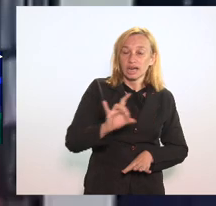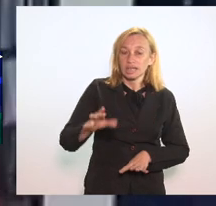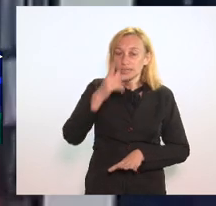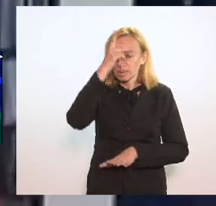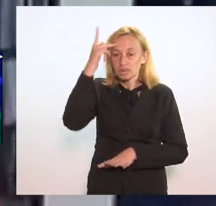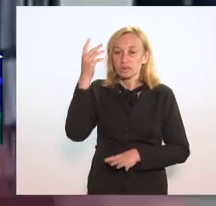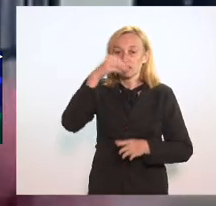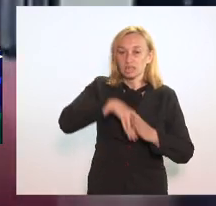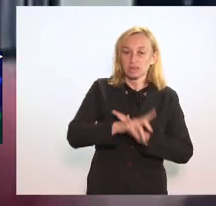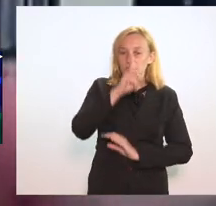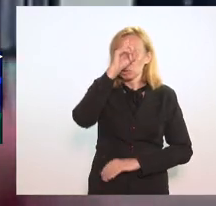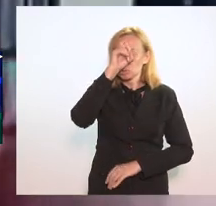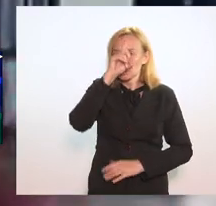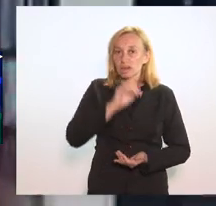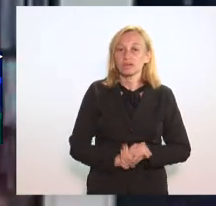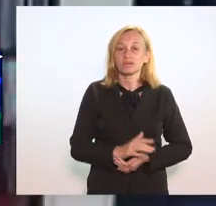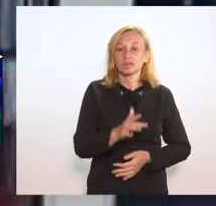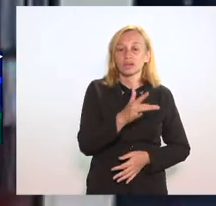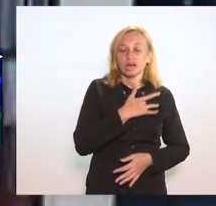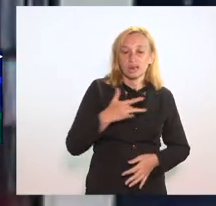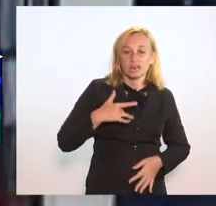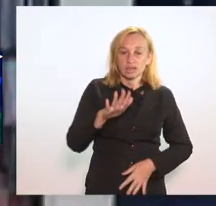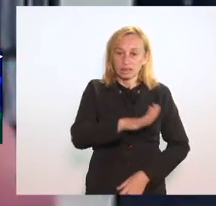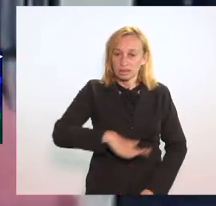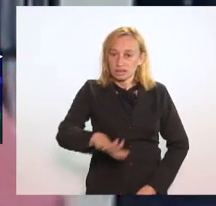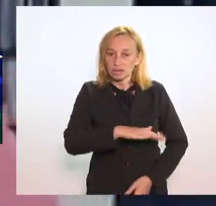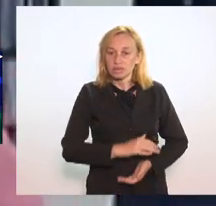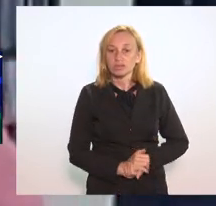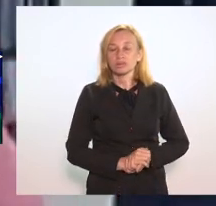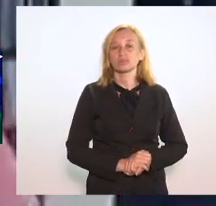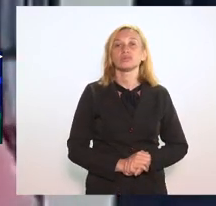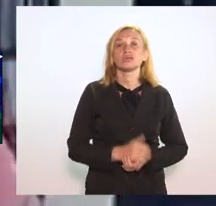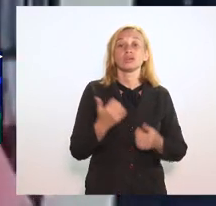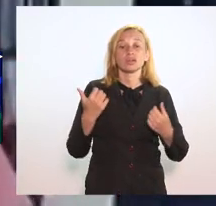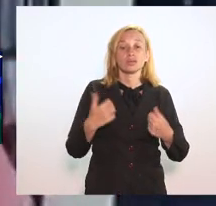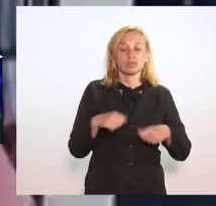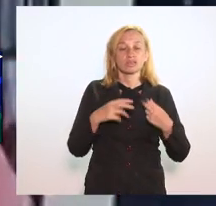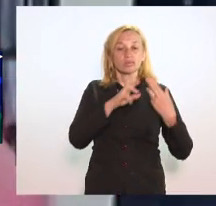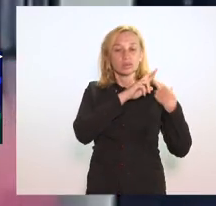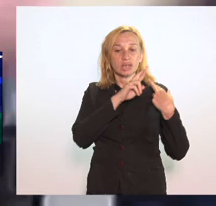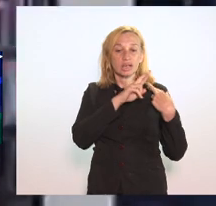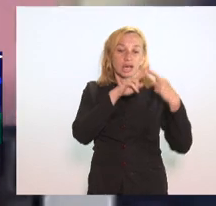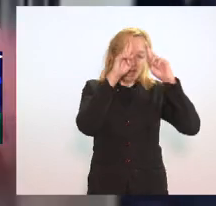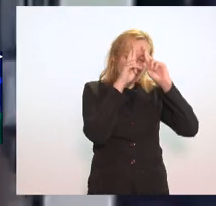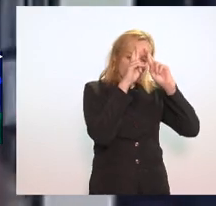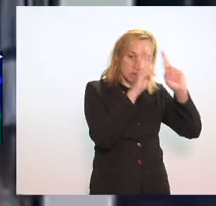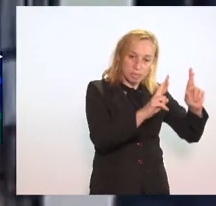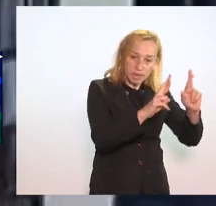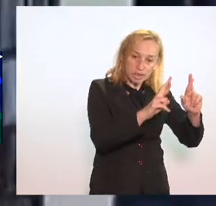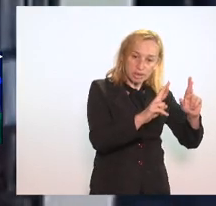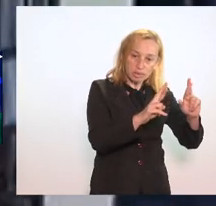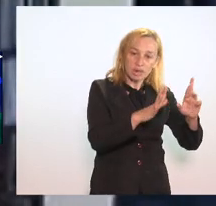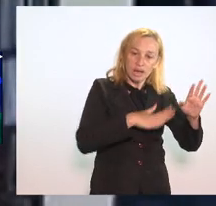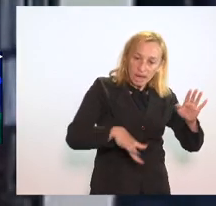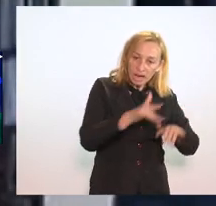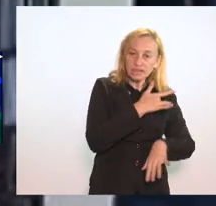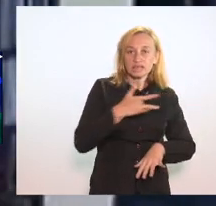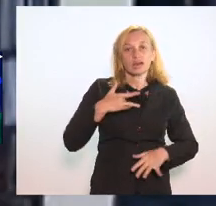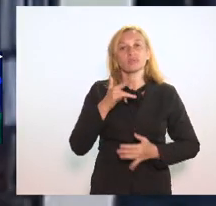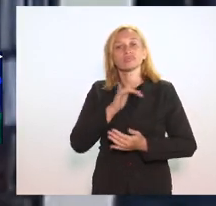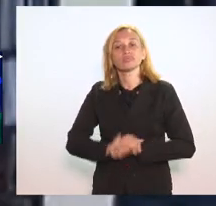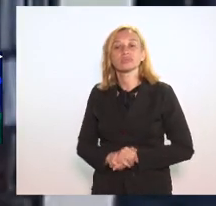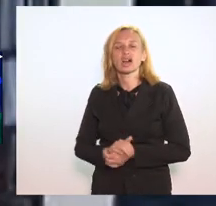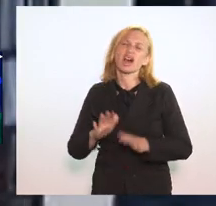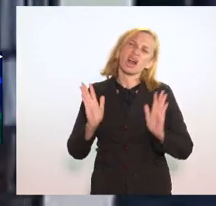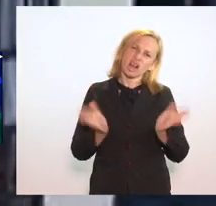tombado o pessoal da Saúde Olha que isso aí a gente tem que ter muito respeito tirar o chapéu homenageava permanecimento